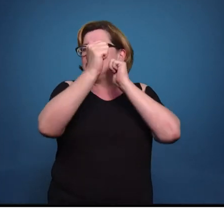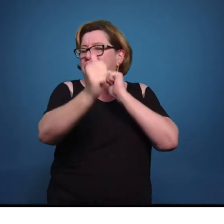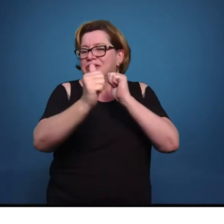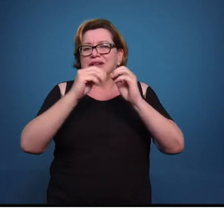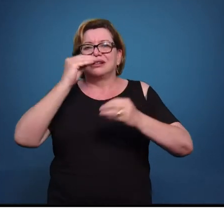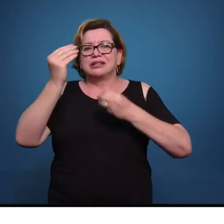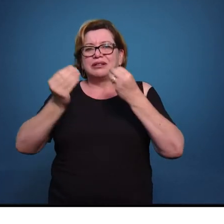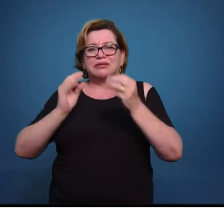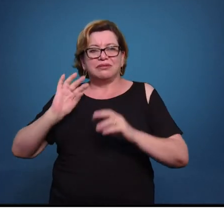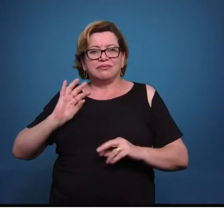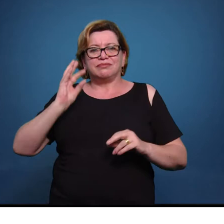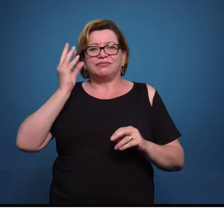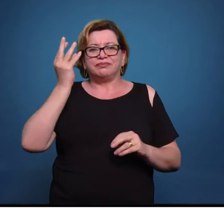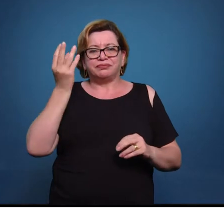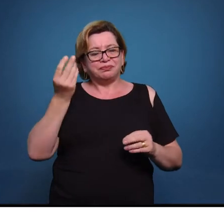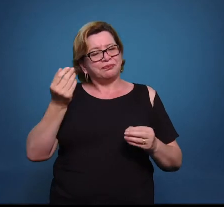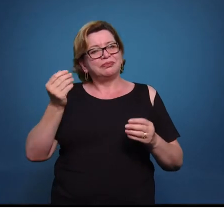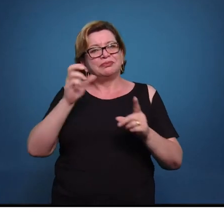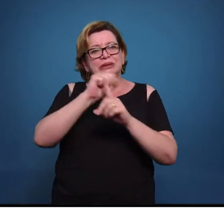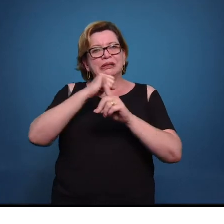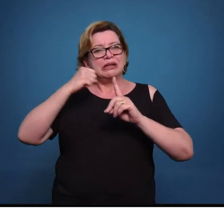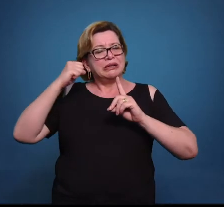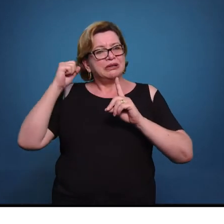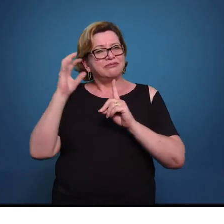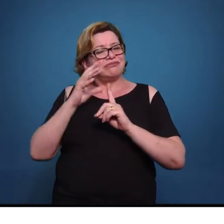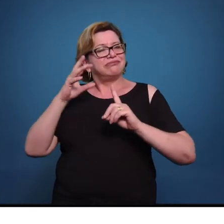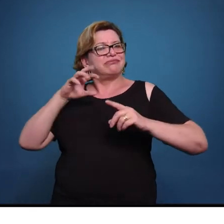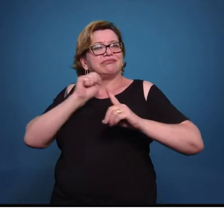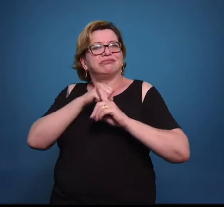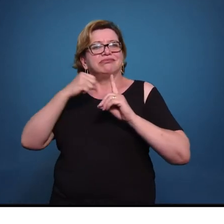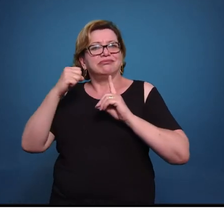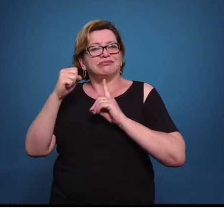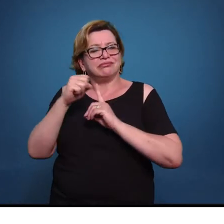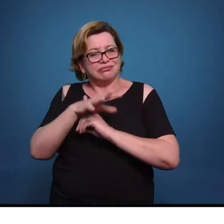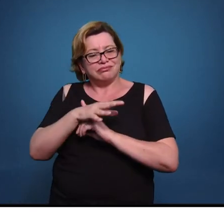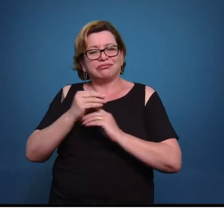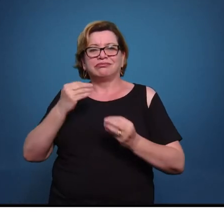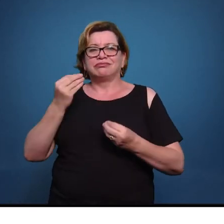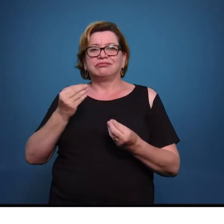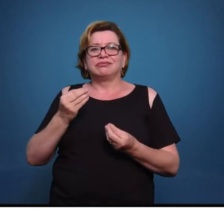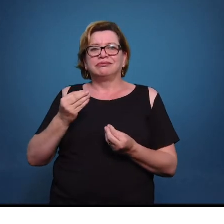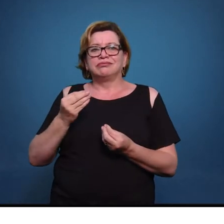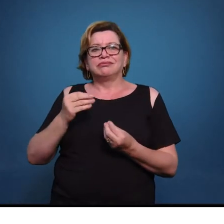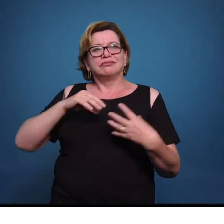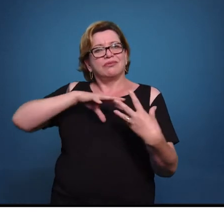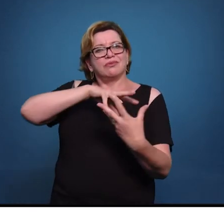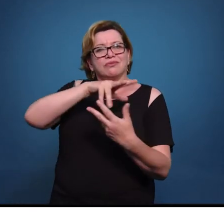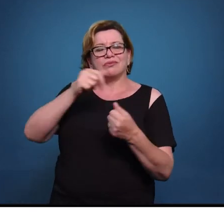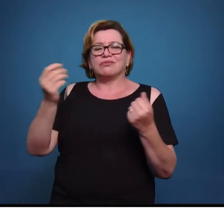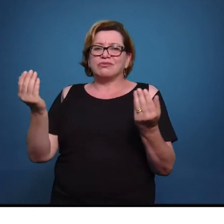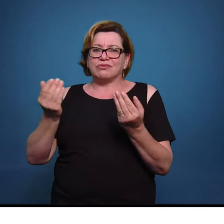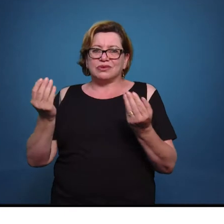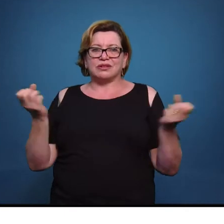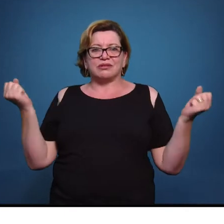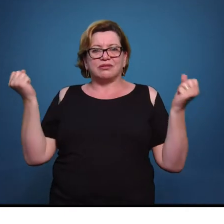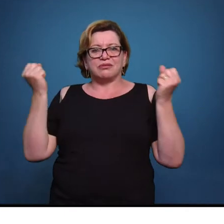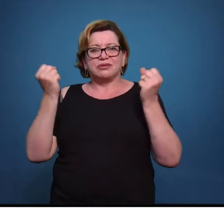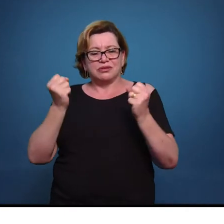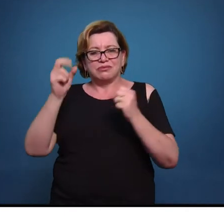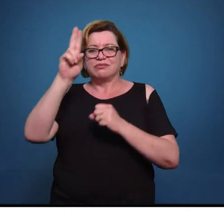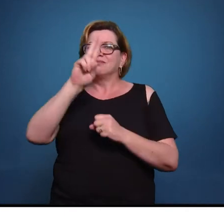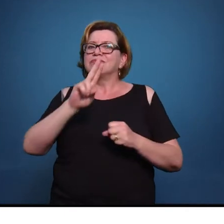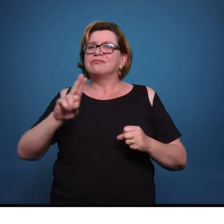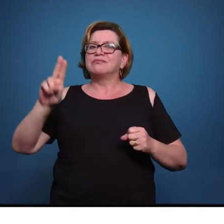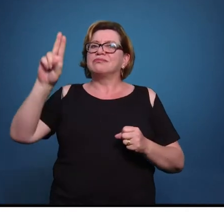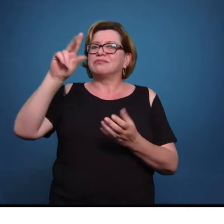enorme comoção na sociedade, e assim por diante. O mundo atual nos permite isso, a união de uma ferramenta tradicional, o jornal